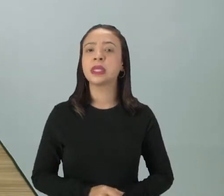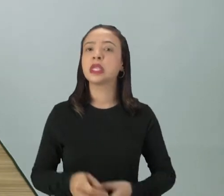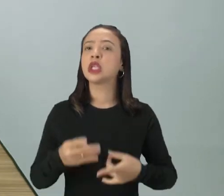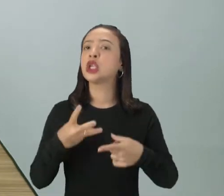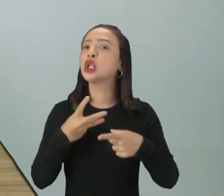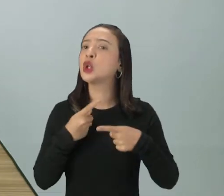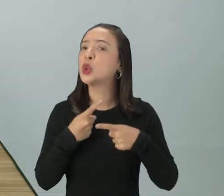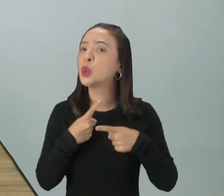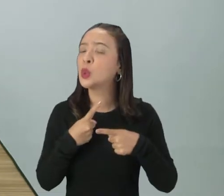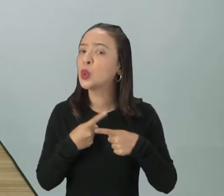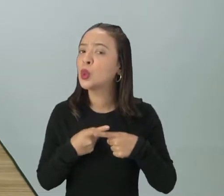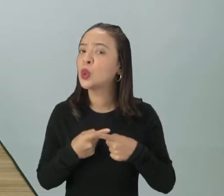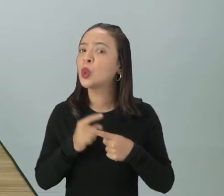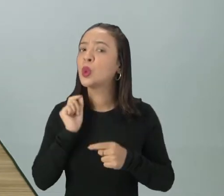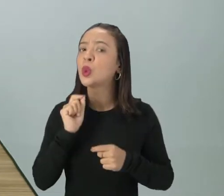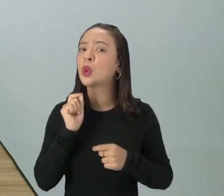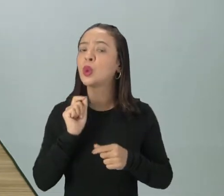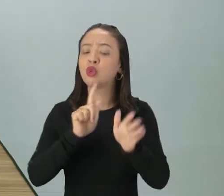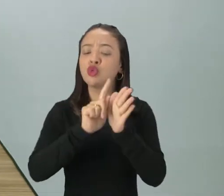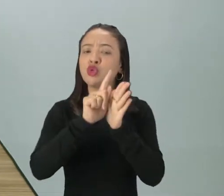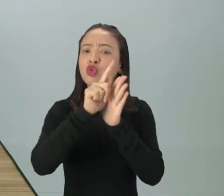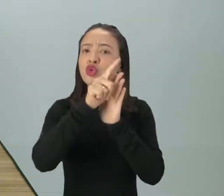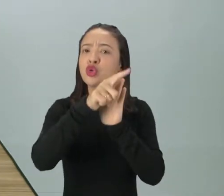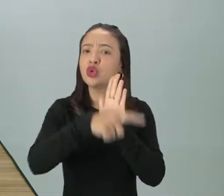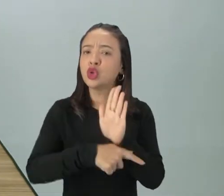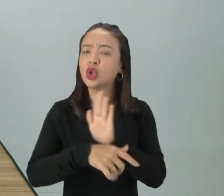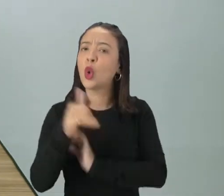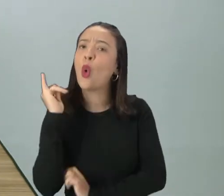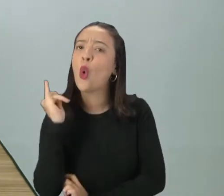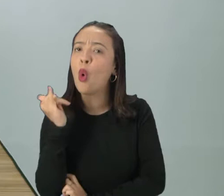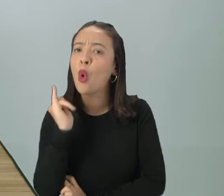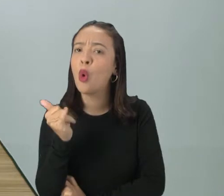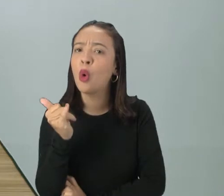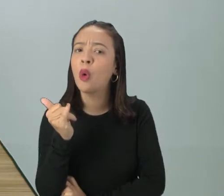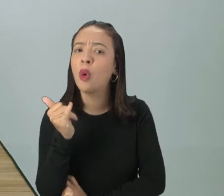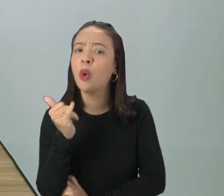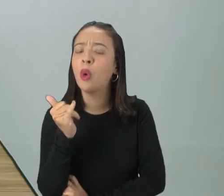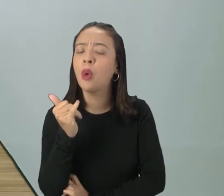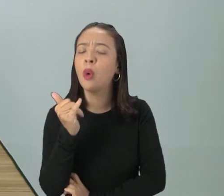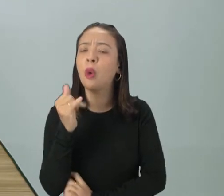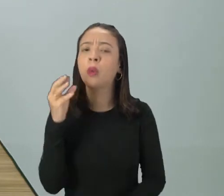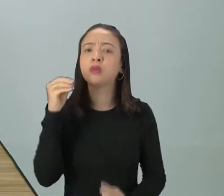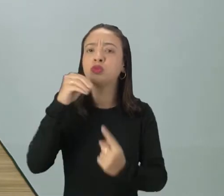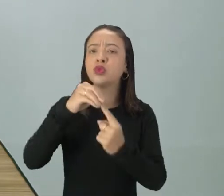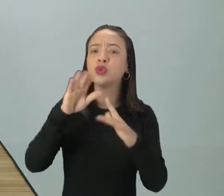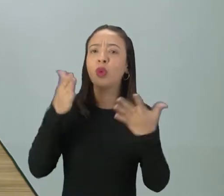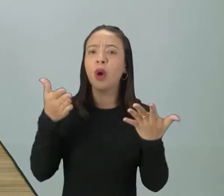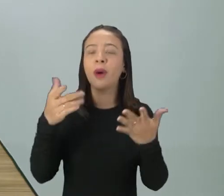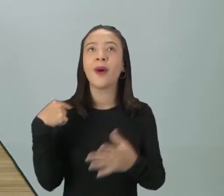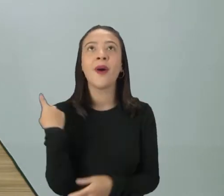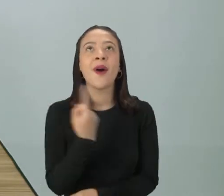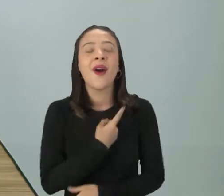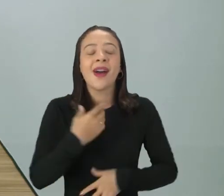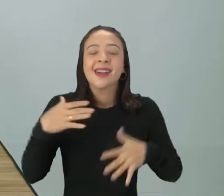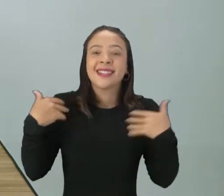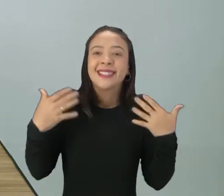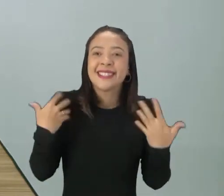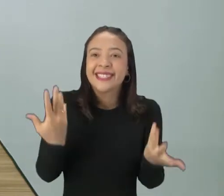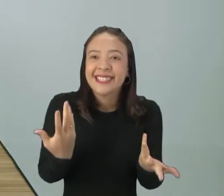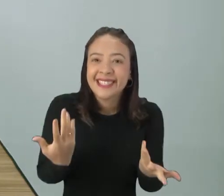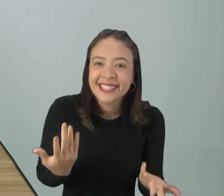para que serve o nosso gênero textual conto? Para divertir, para a gente conhecer